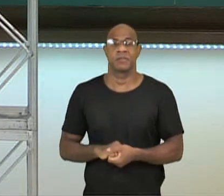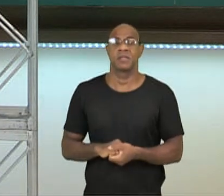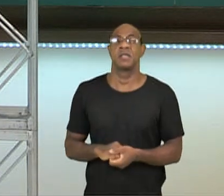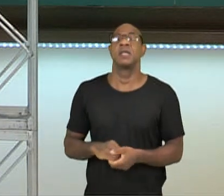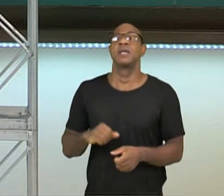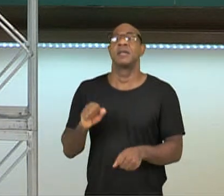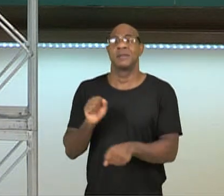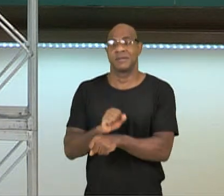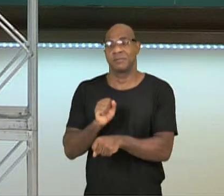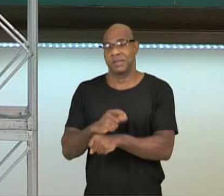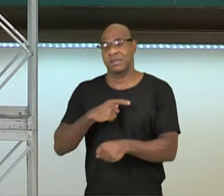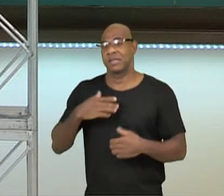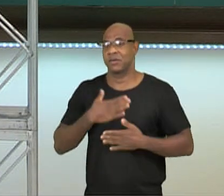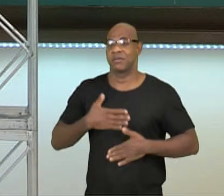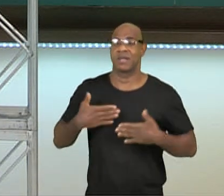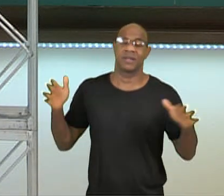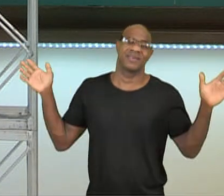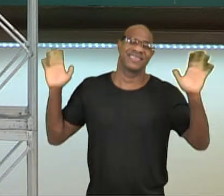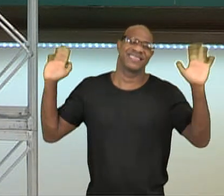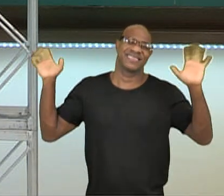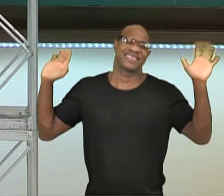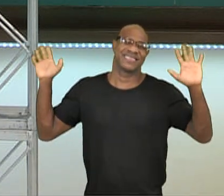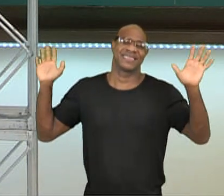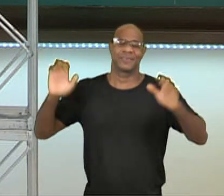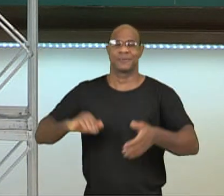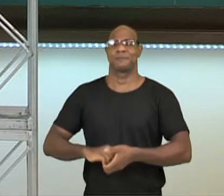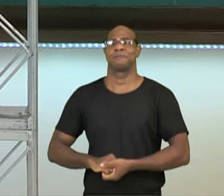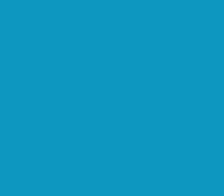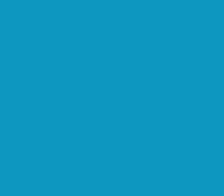Essa aula acabou aqui. Um abraço e até mais.